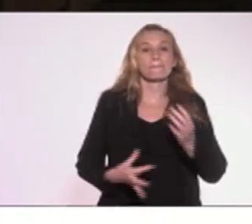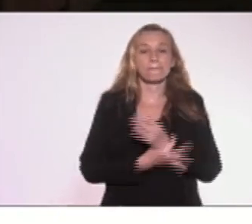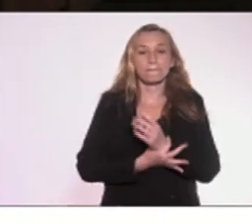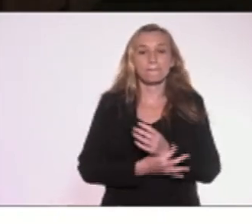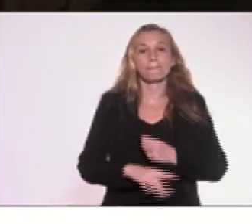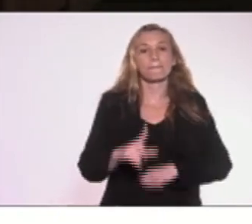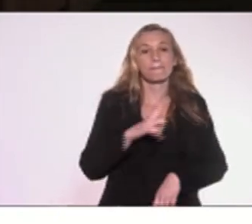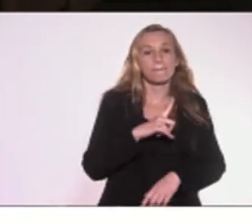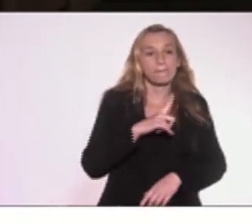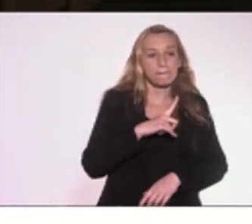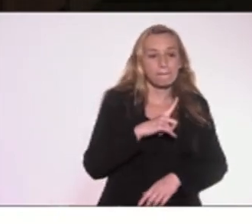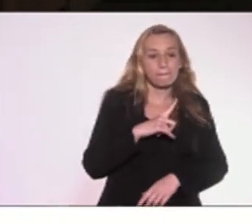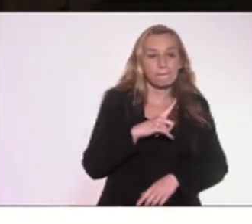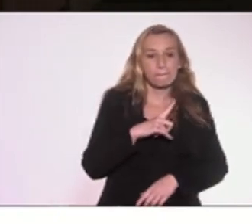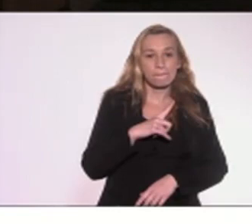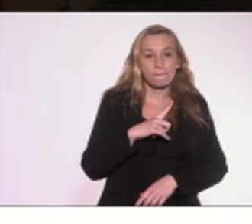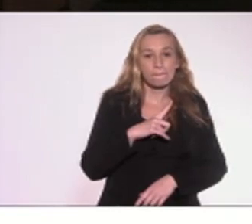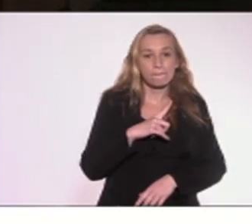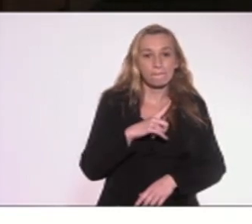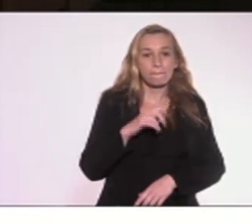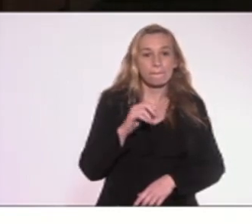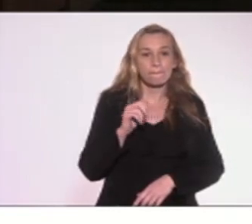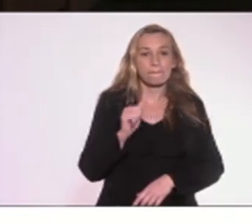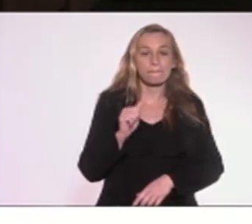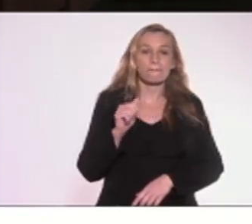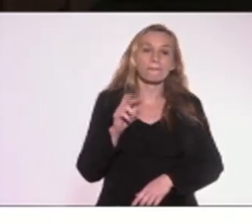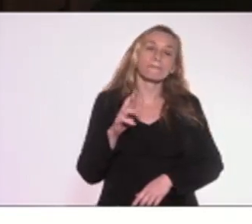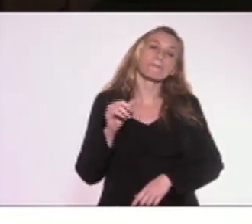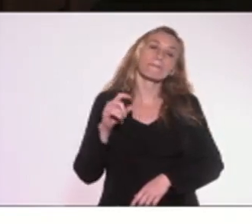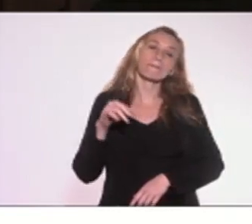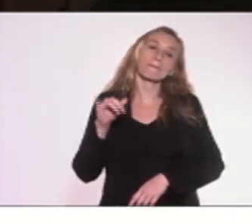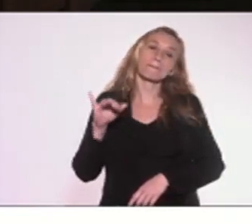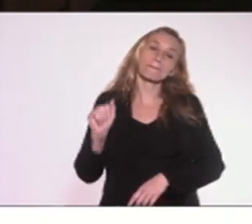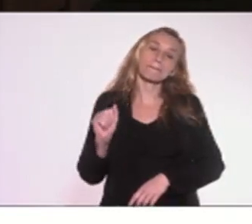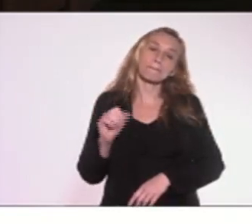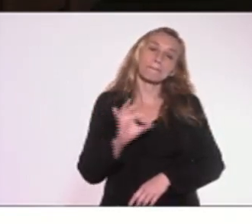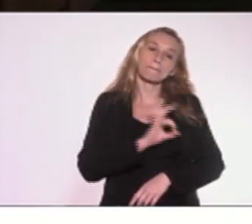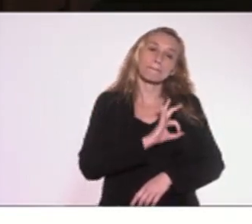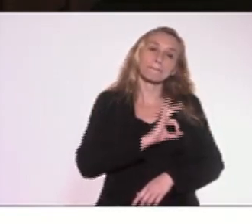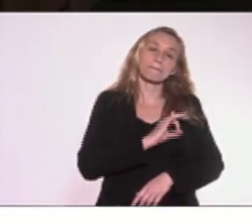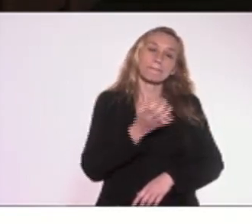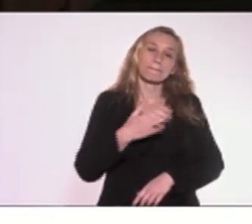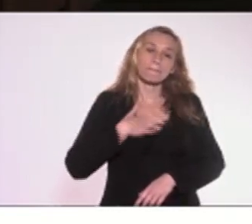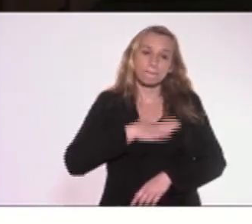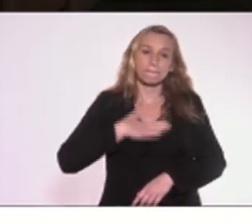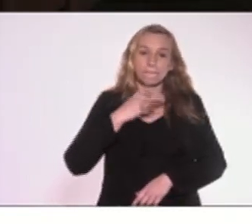temos a autonomia das polícias. Eu gosto de falar de números.